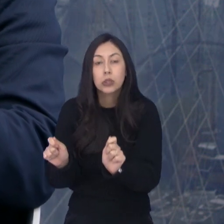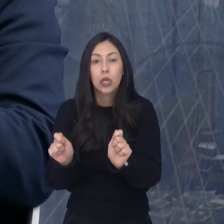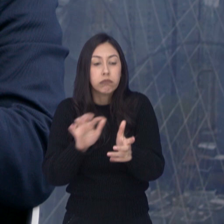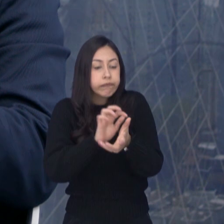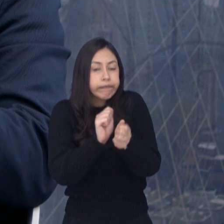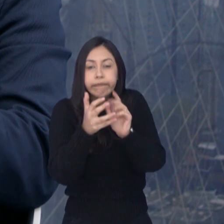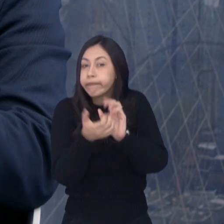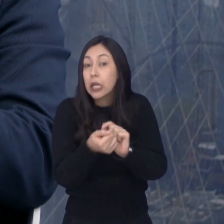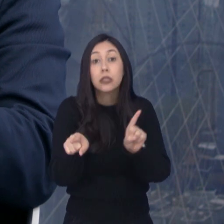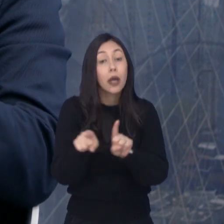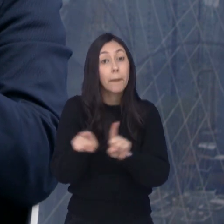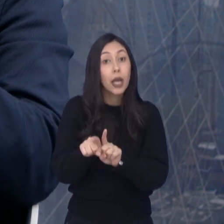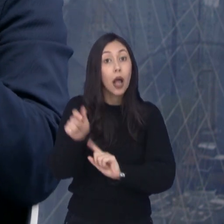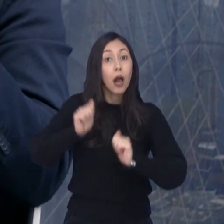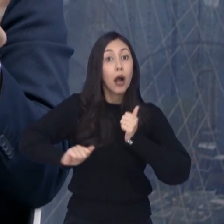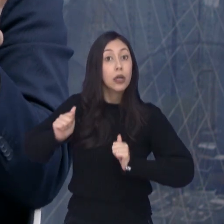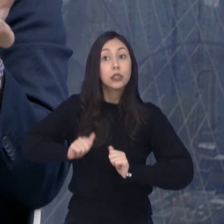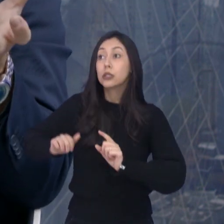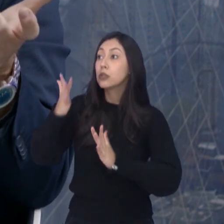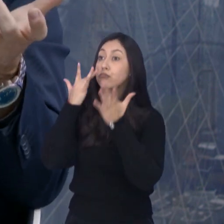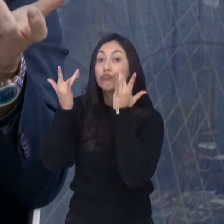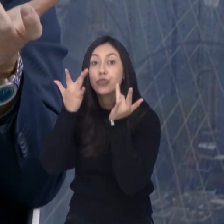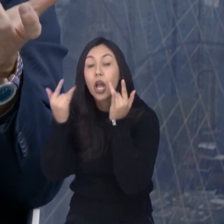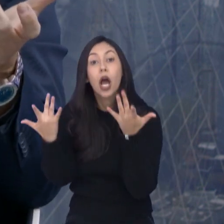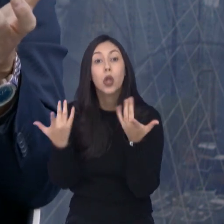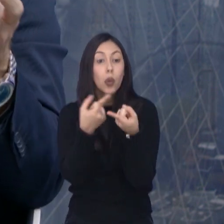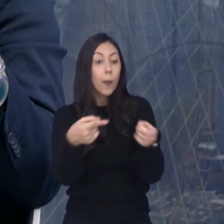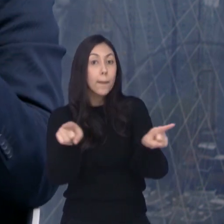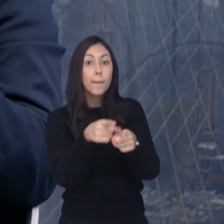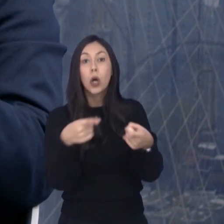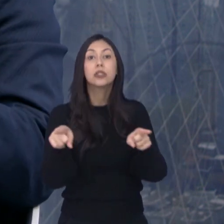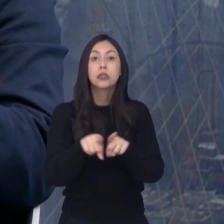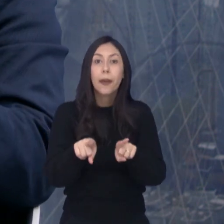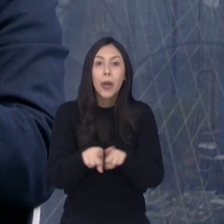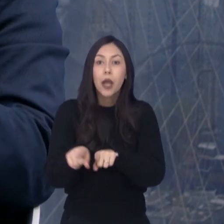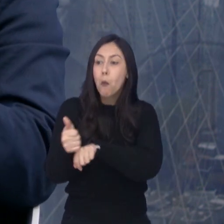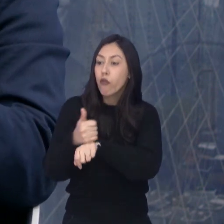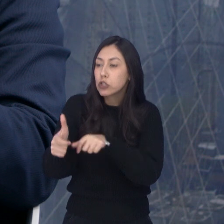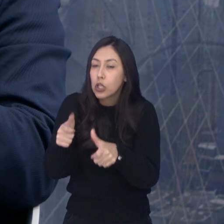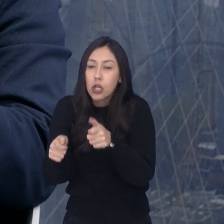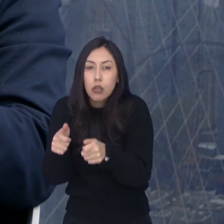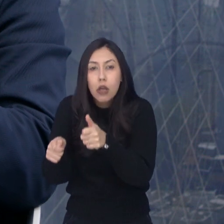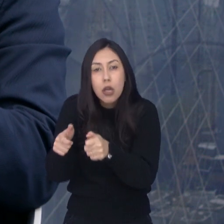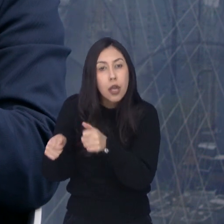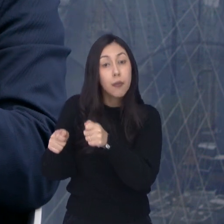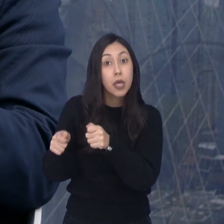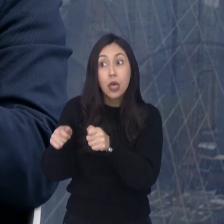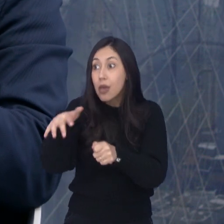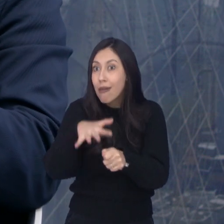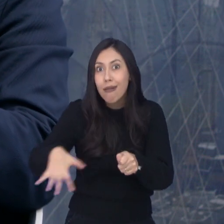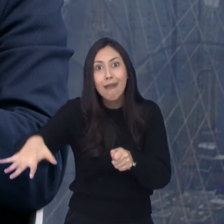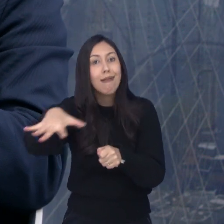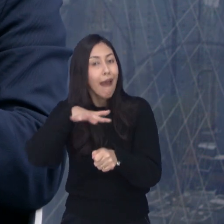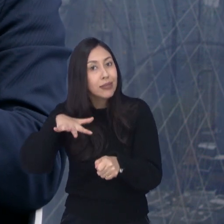artista de teatro, o músico, o produtor de games que entra na tecnologia. Então, todo mundo que está produzindo alguma